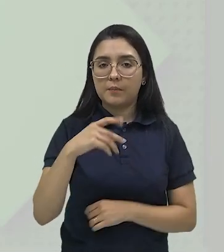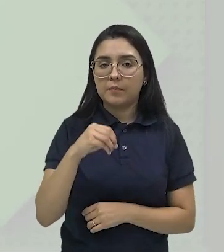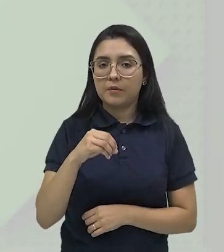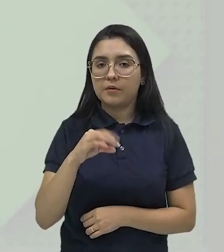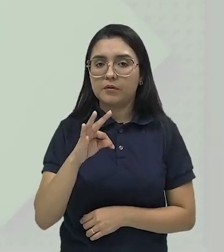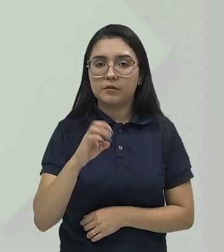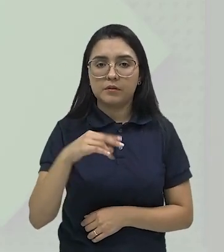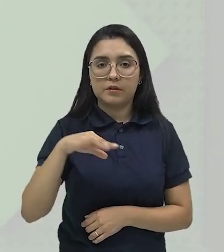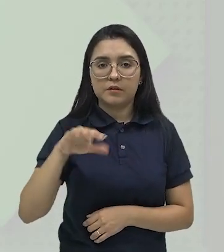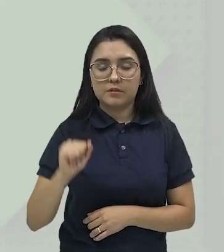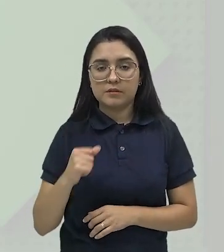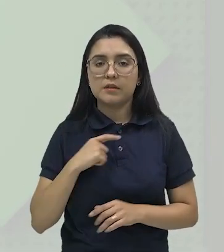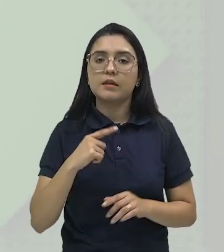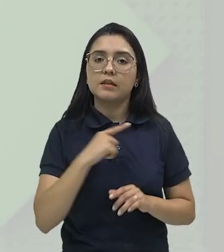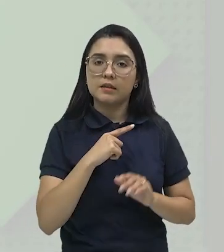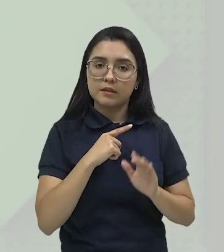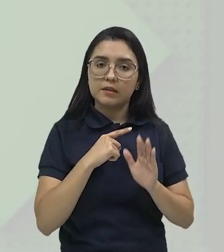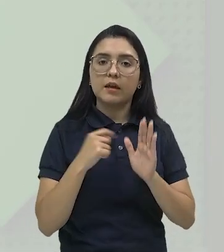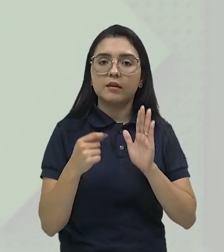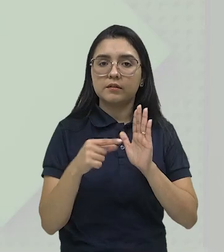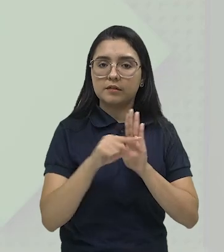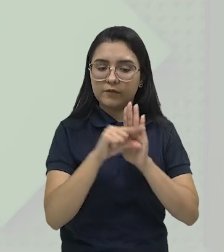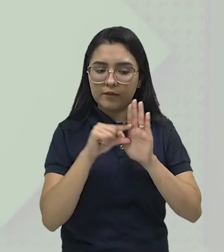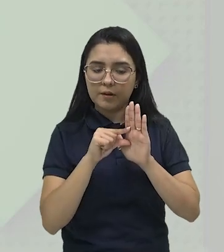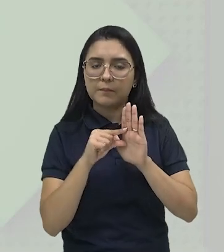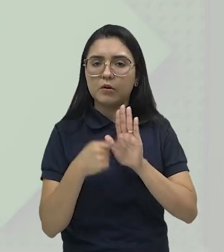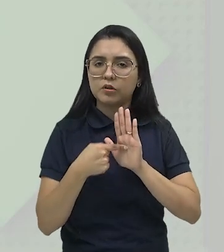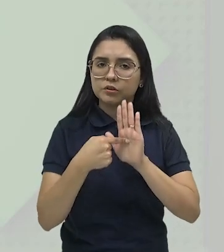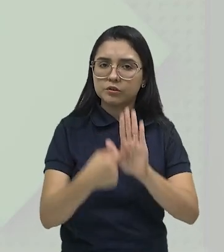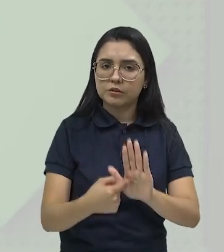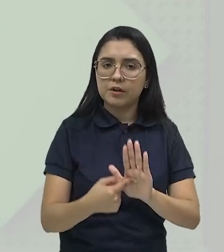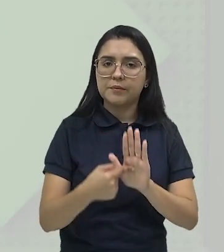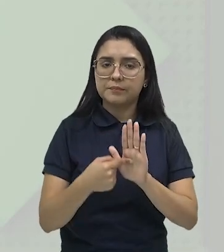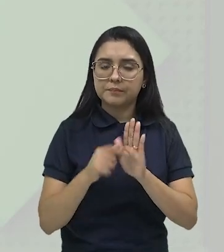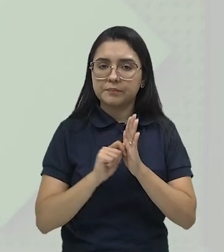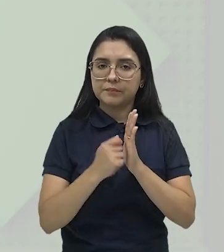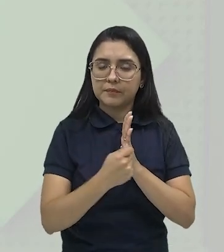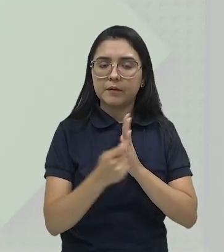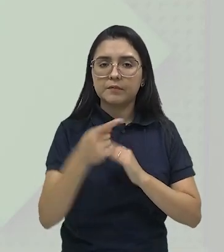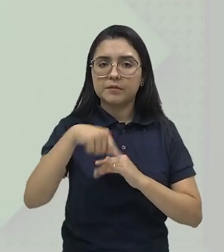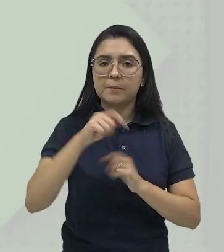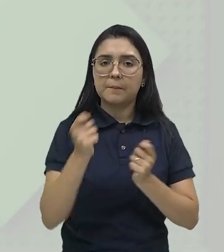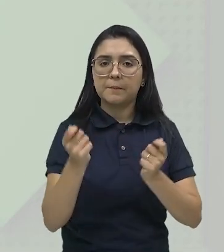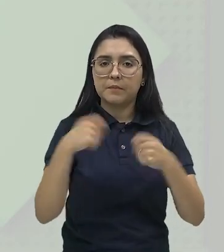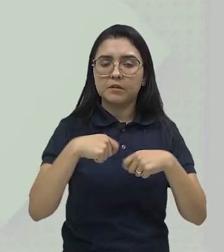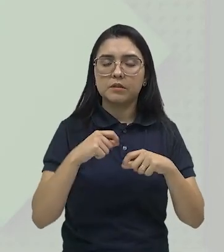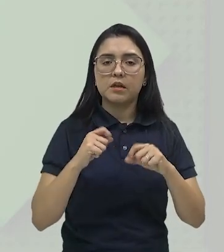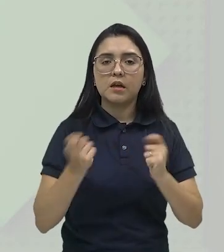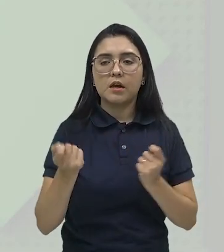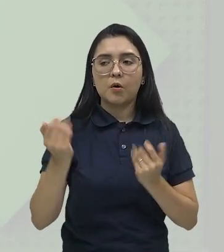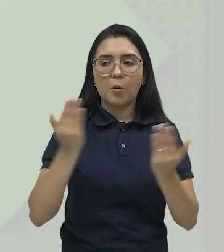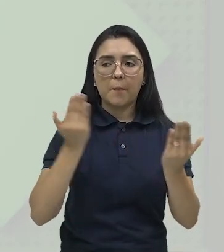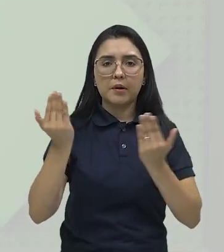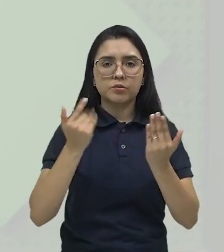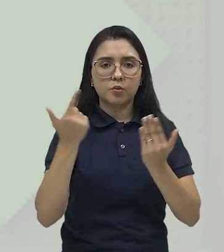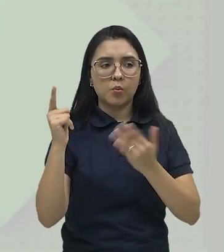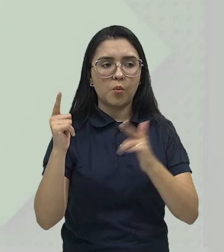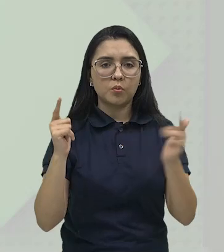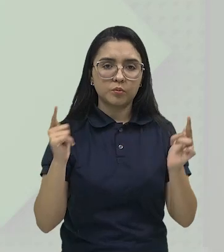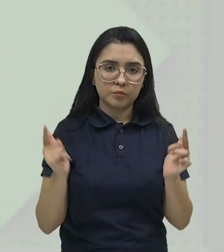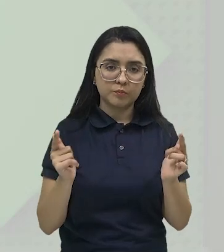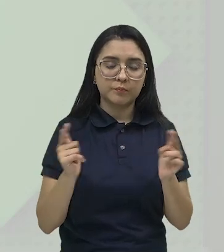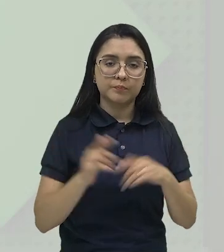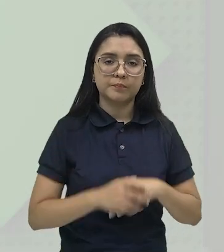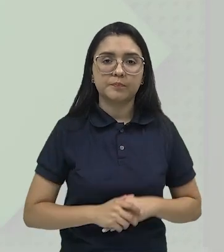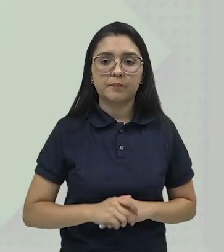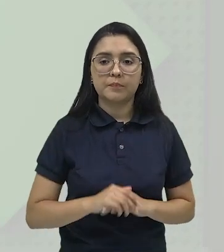vai ter ali descrito na sua etiqueta, na sua embalagem, para você poder fazer essas comparações, né? Muitas